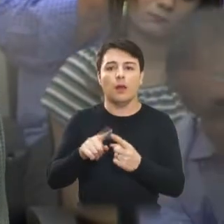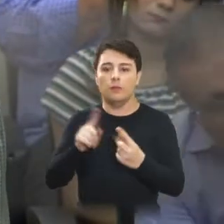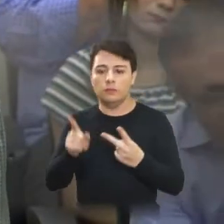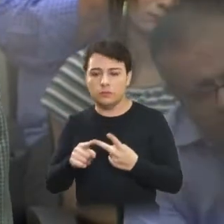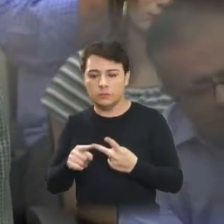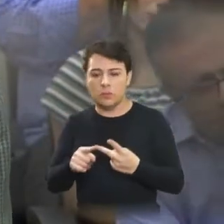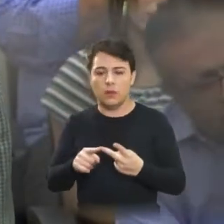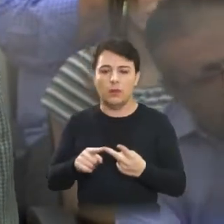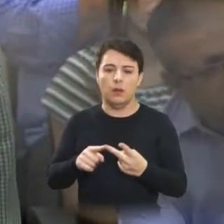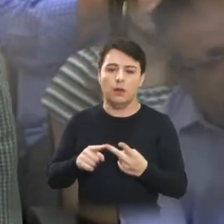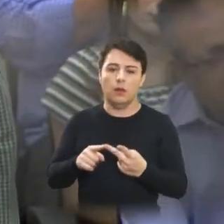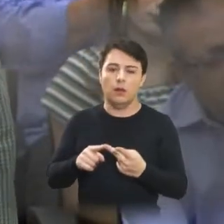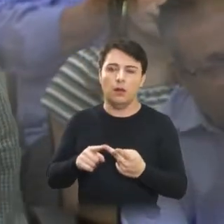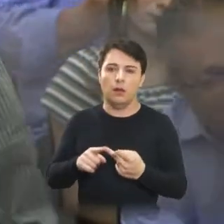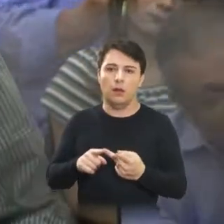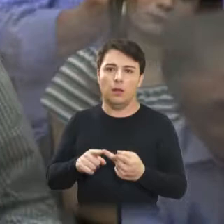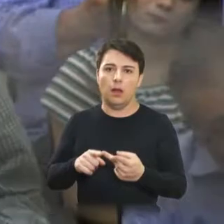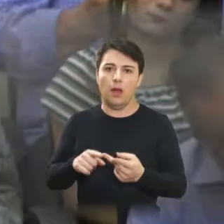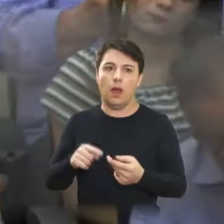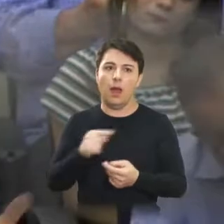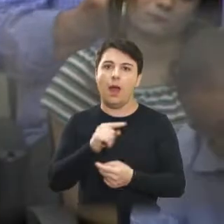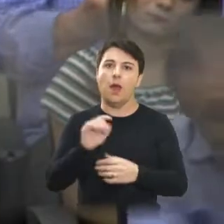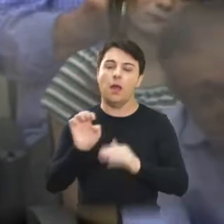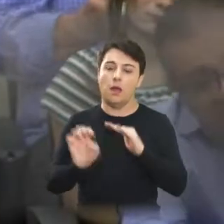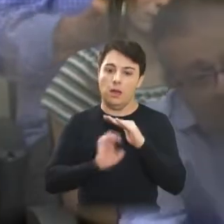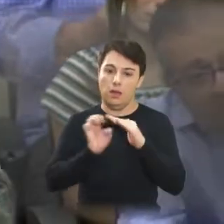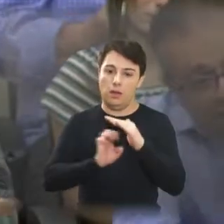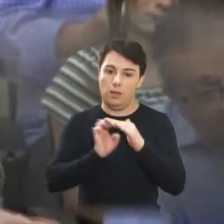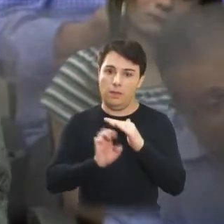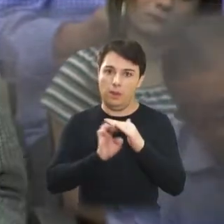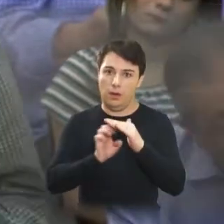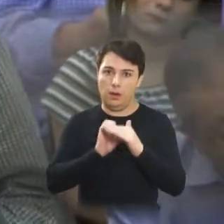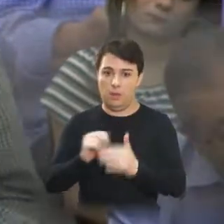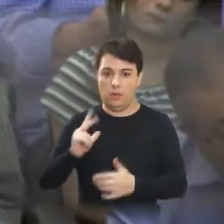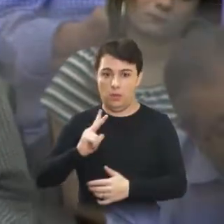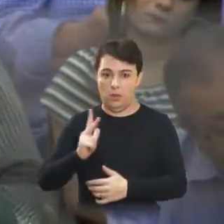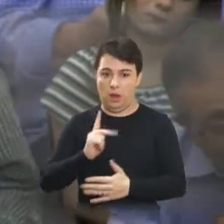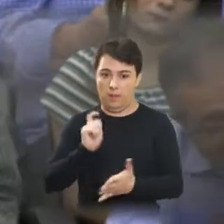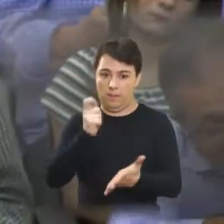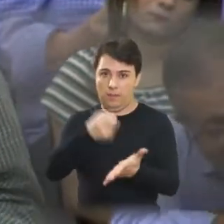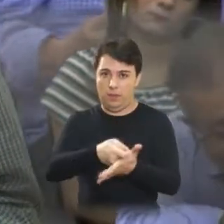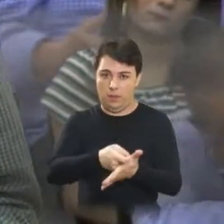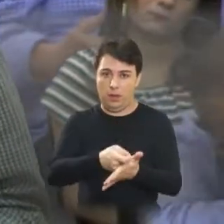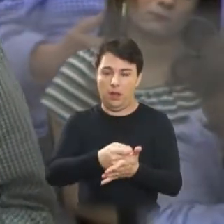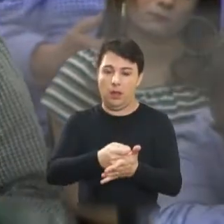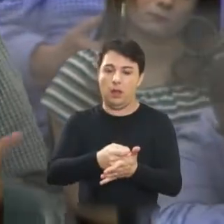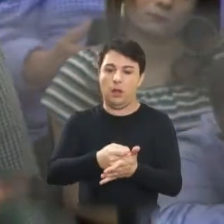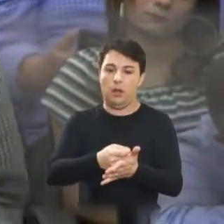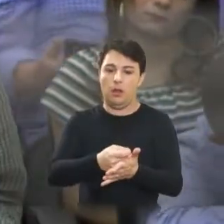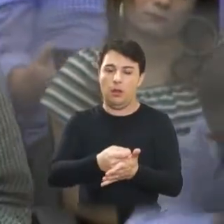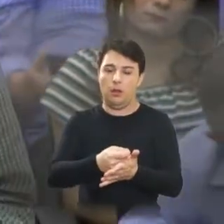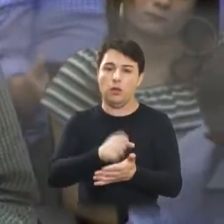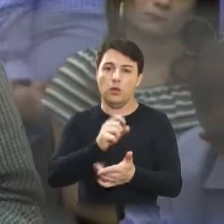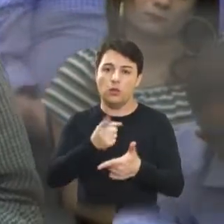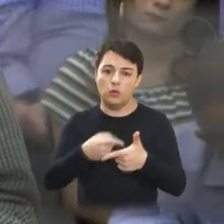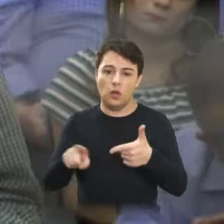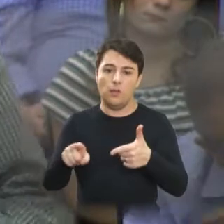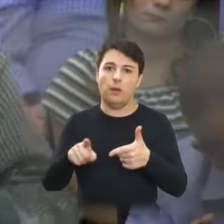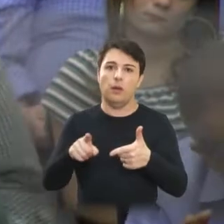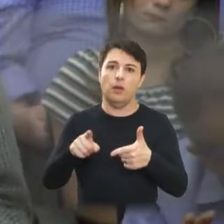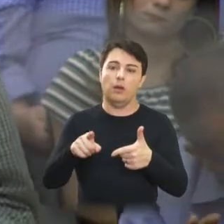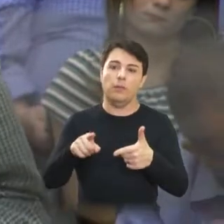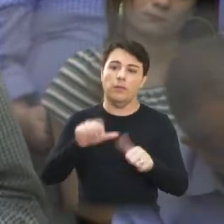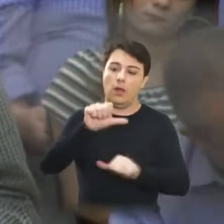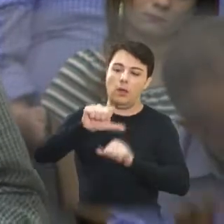de consorciado ou da contrapartida relativa à alteração do